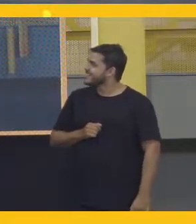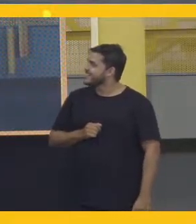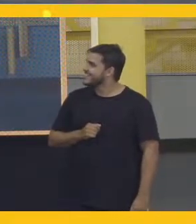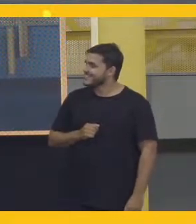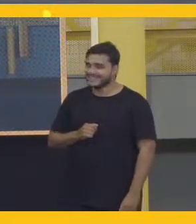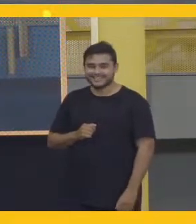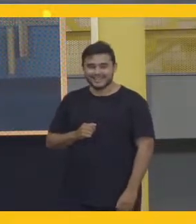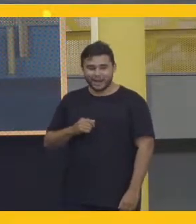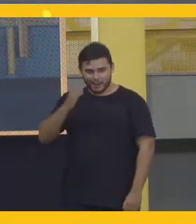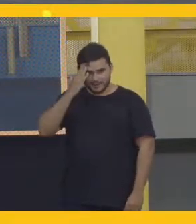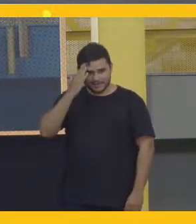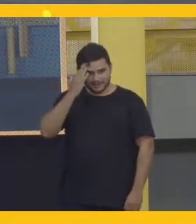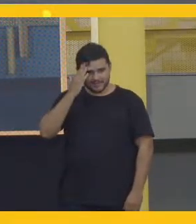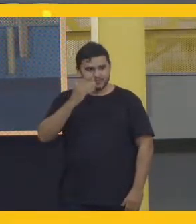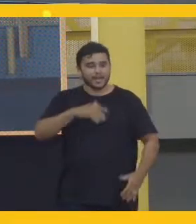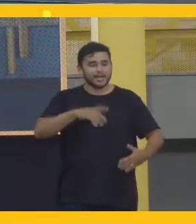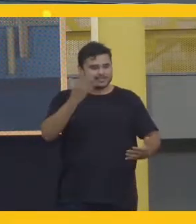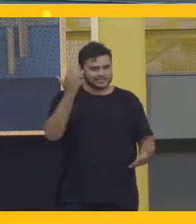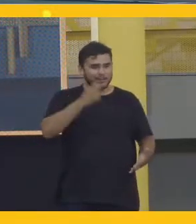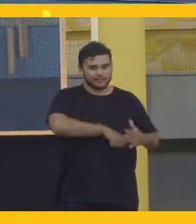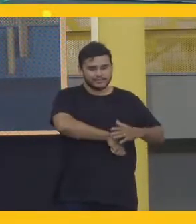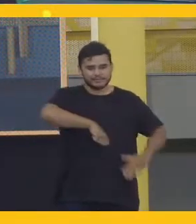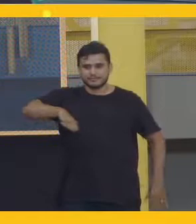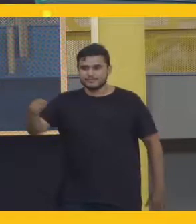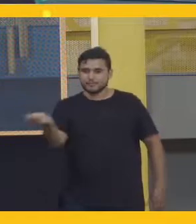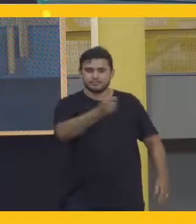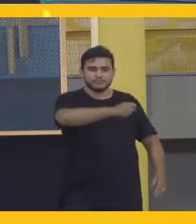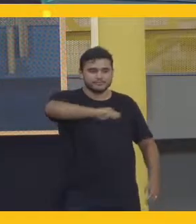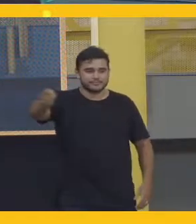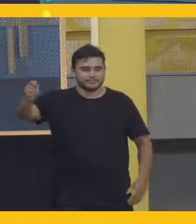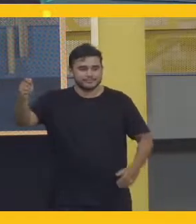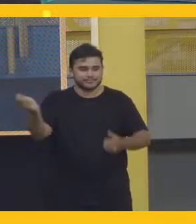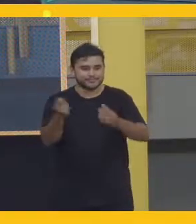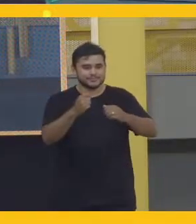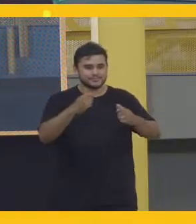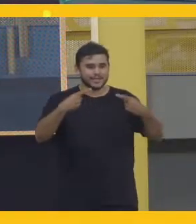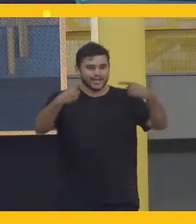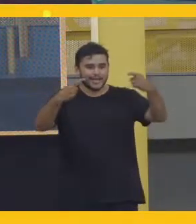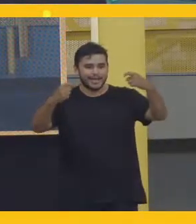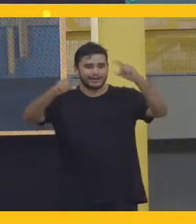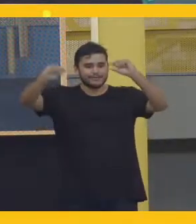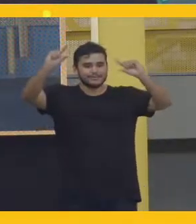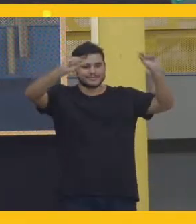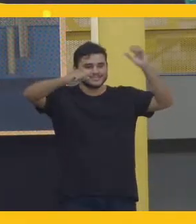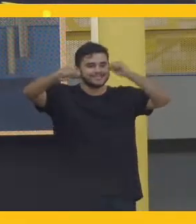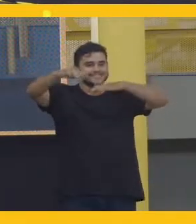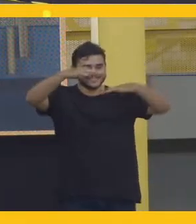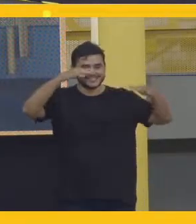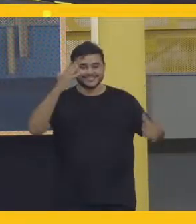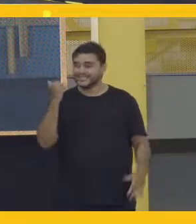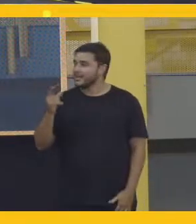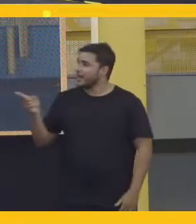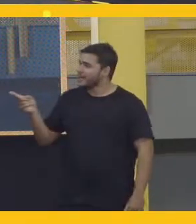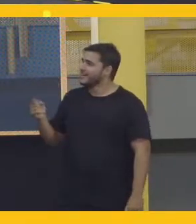de luz produzido com... Pronto, agora eu não vou ficar com o pé fedido durante meses, porque acabou, né?